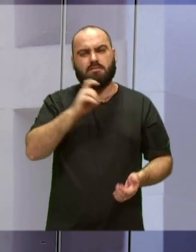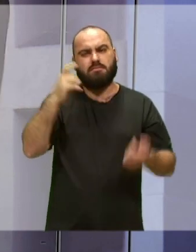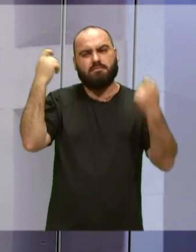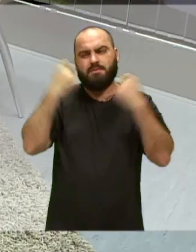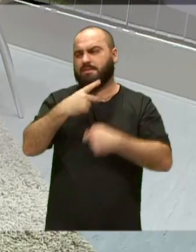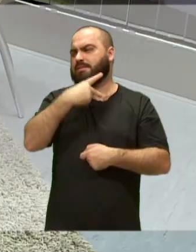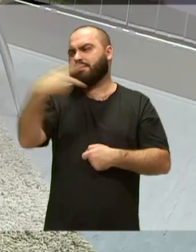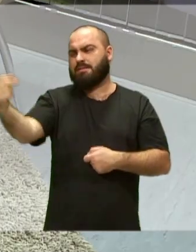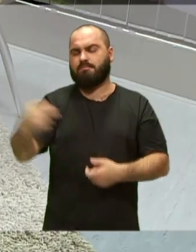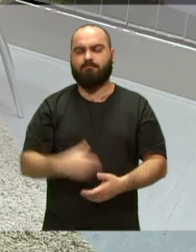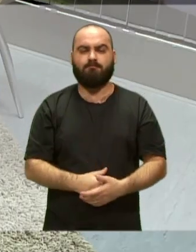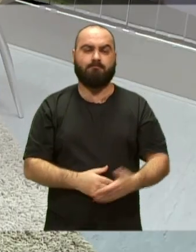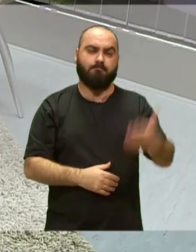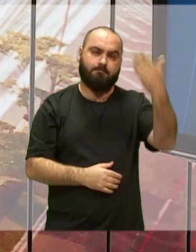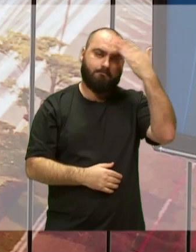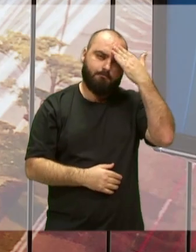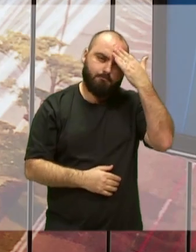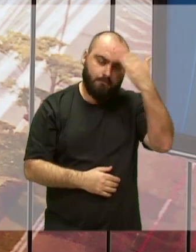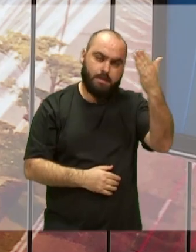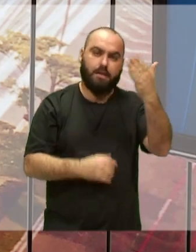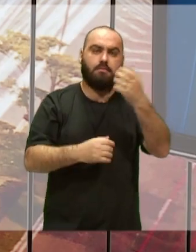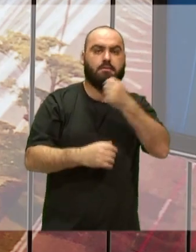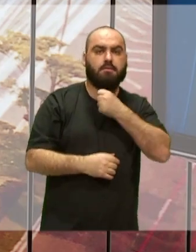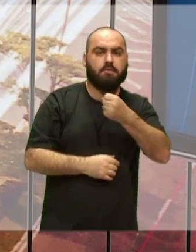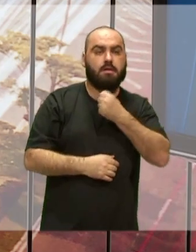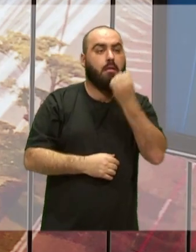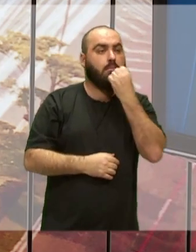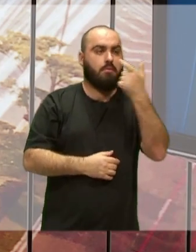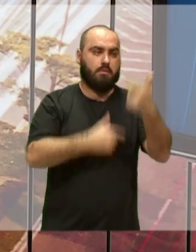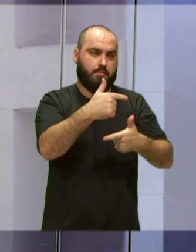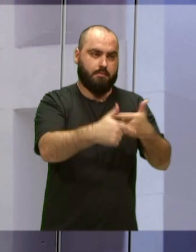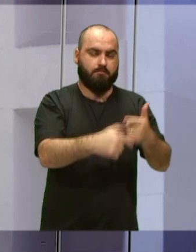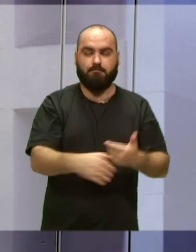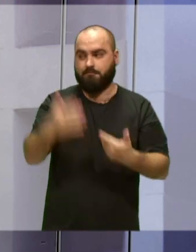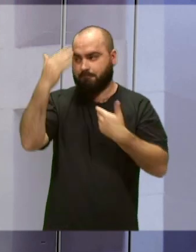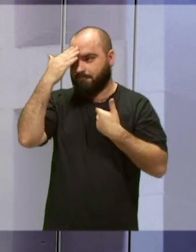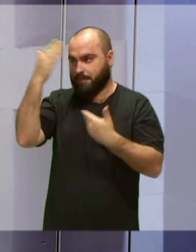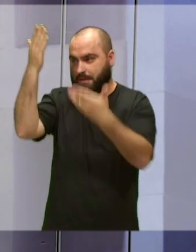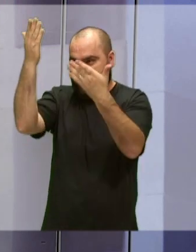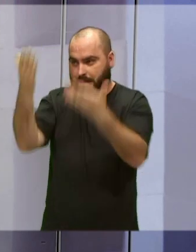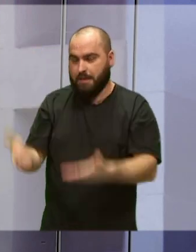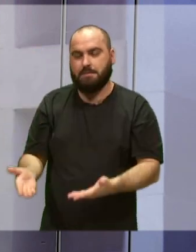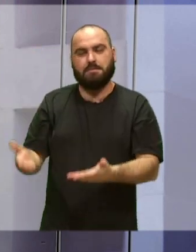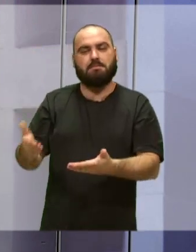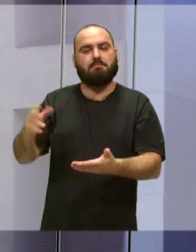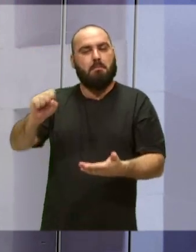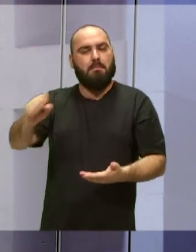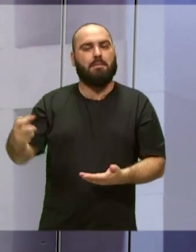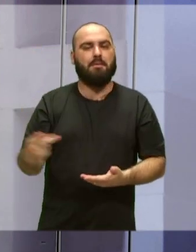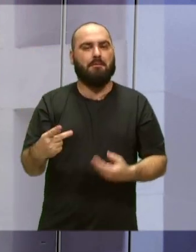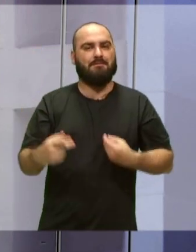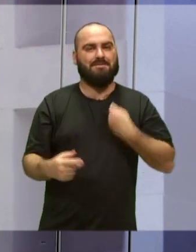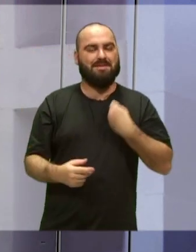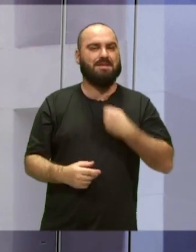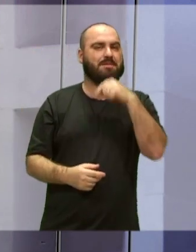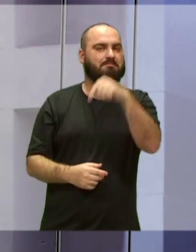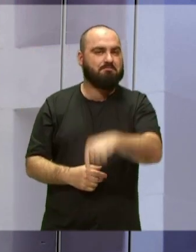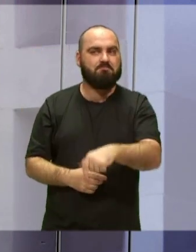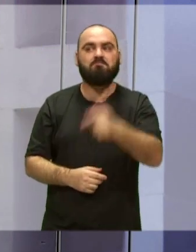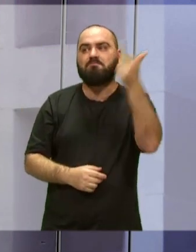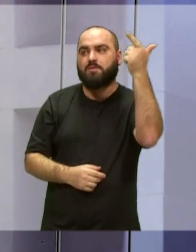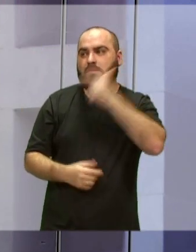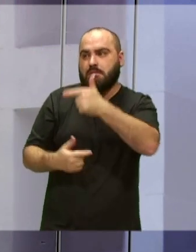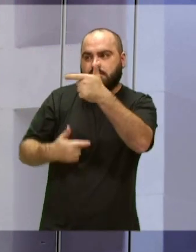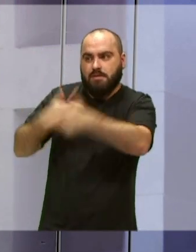taji Vereador Muito obrigado pela entrevista e um bom trabalho para o Senhor muito obrigado Maurício pela oportunidade a gente aí para fazer